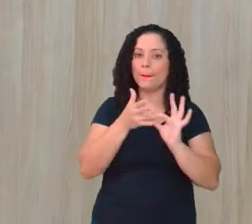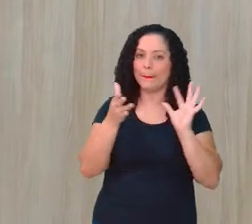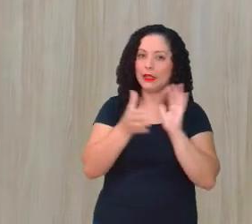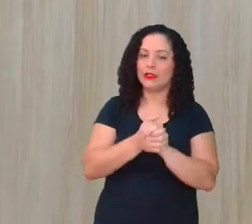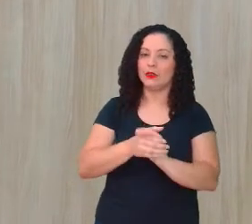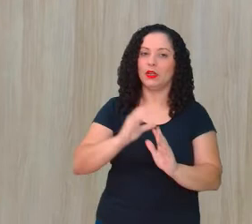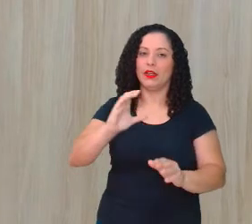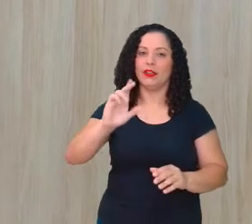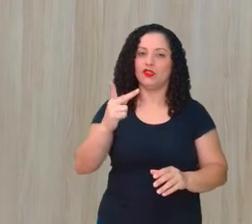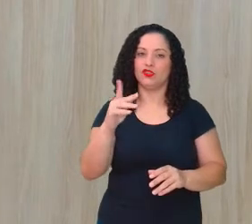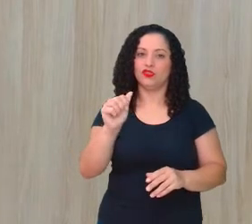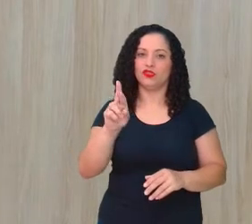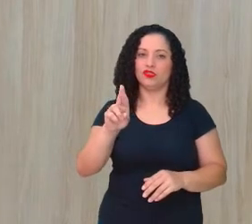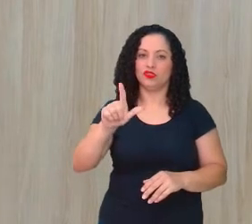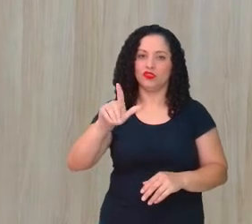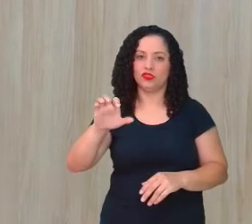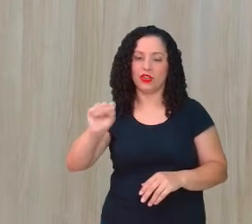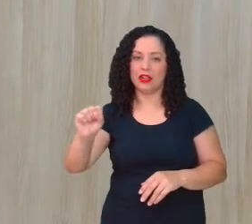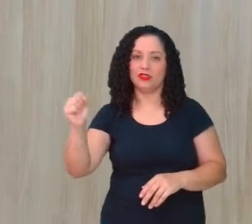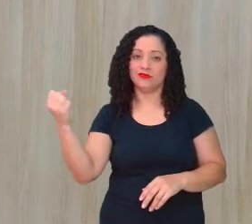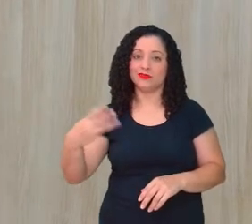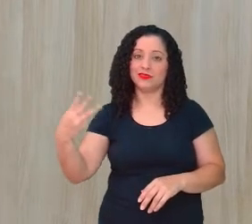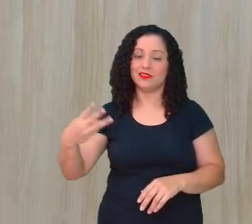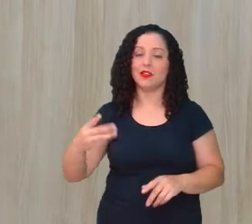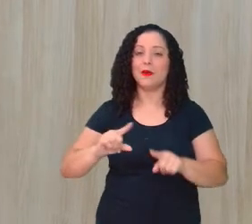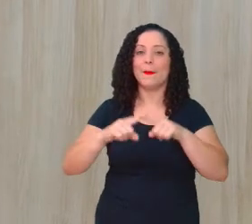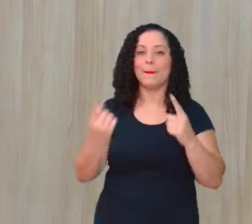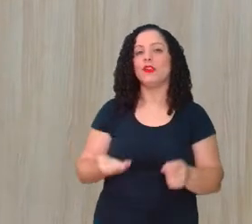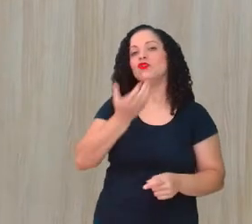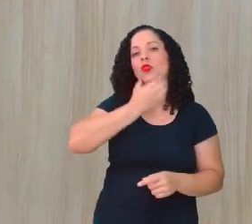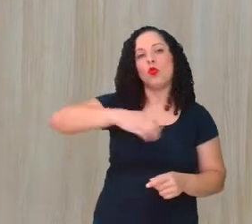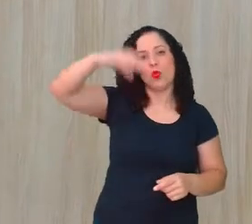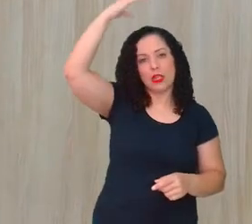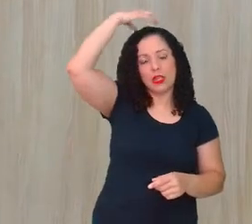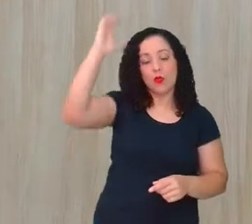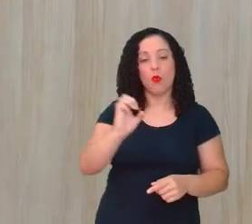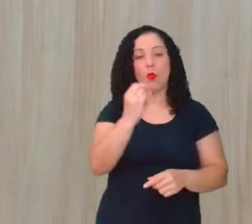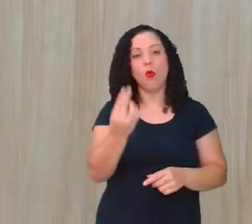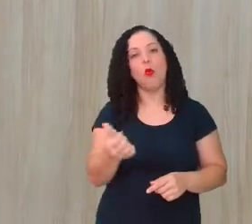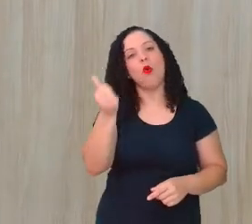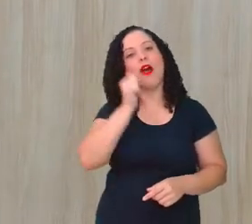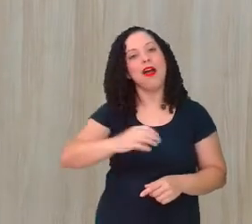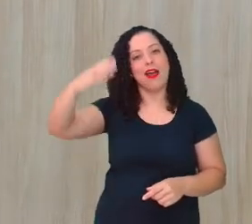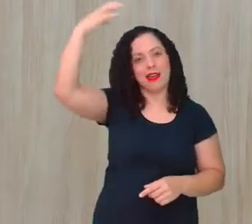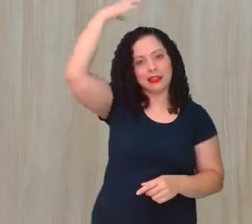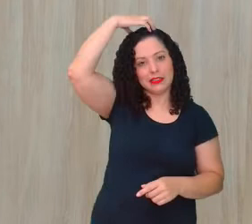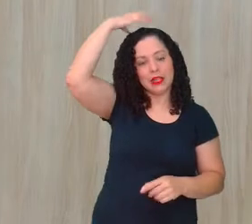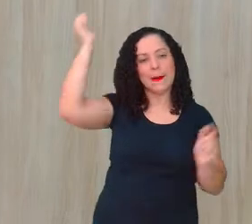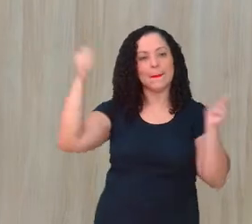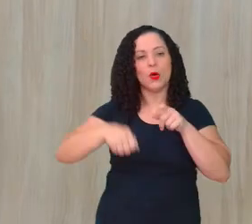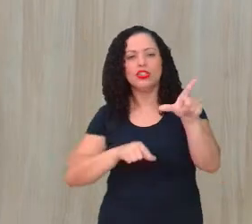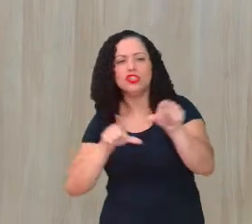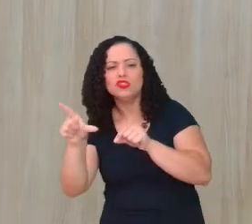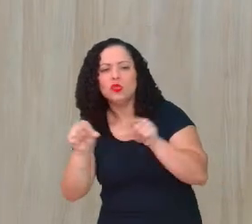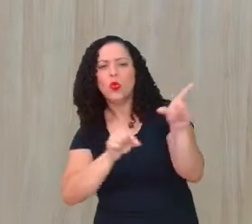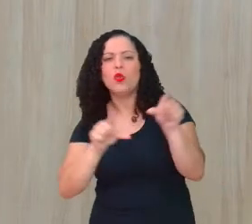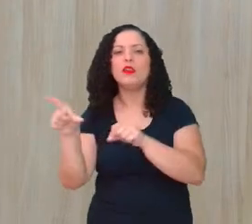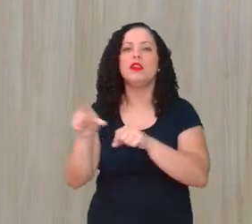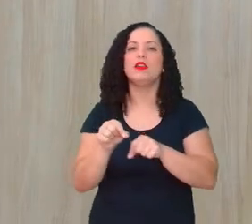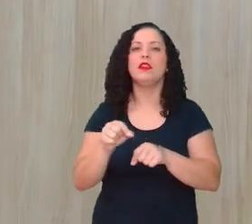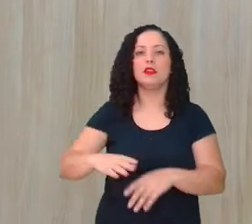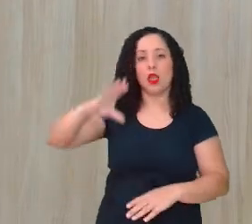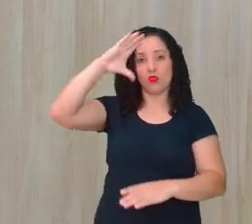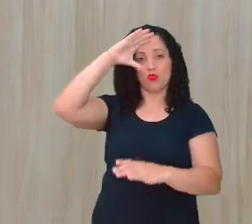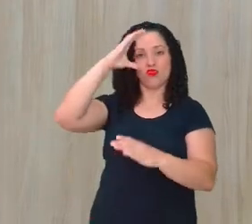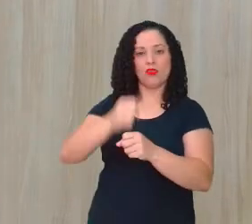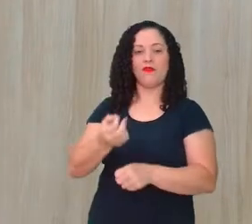sentido, o rei ou a rainha da Inglaterra, ele tem o poder de indicar o arcebispo de Cantuária, que é o